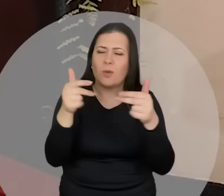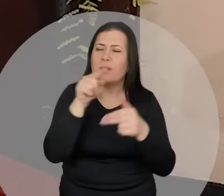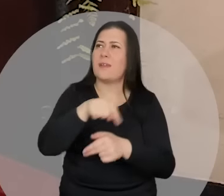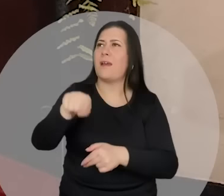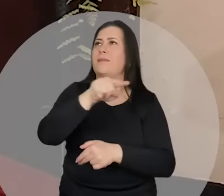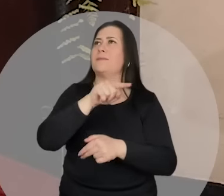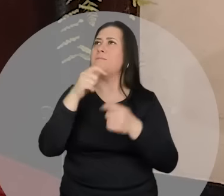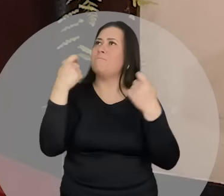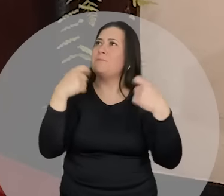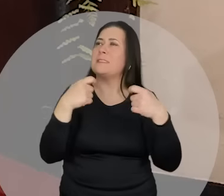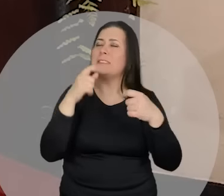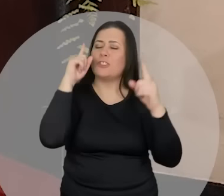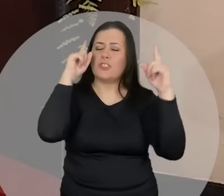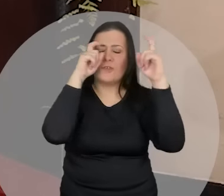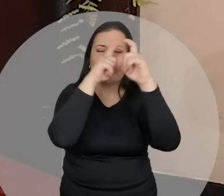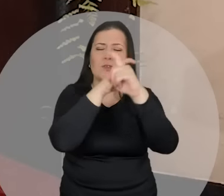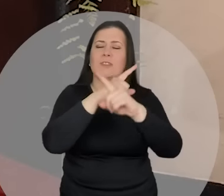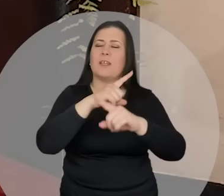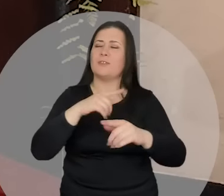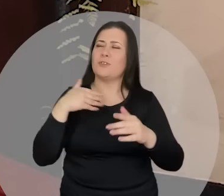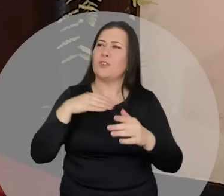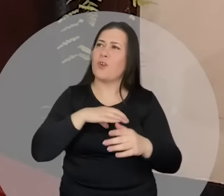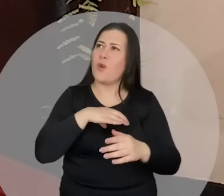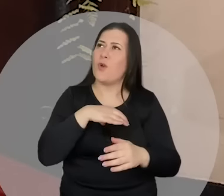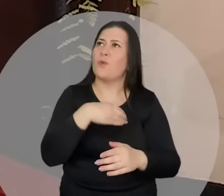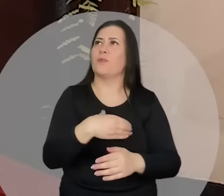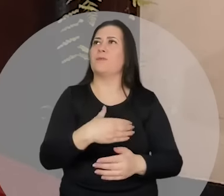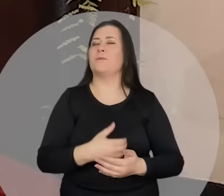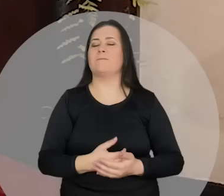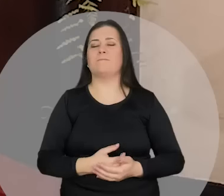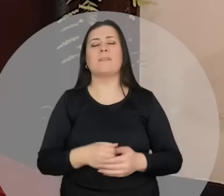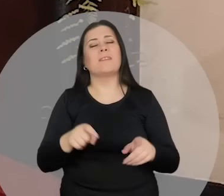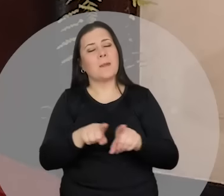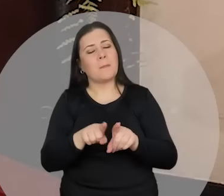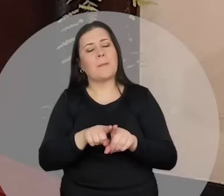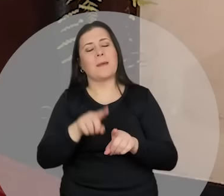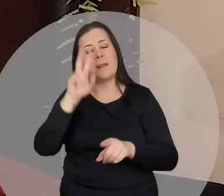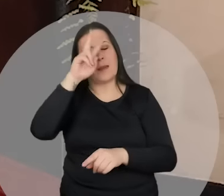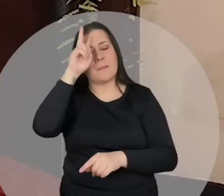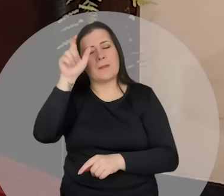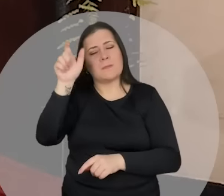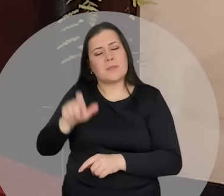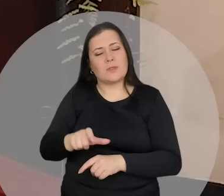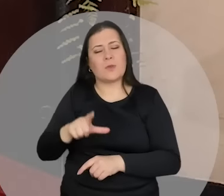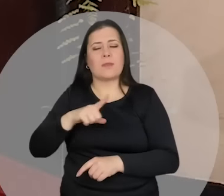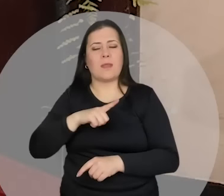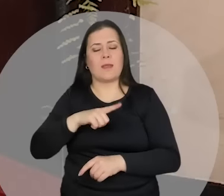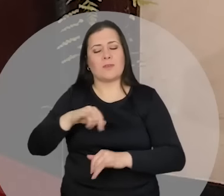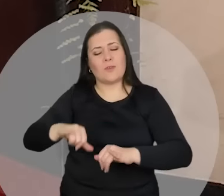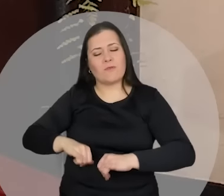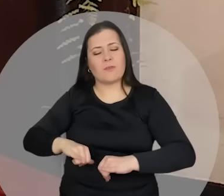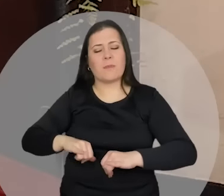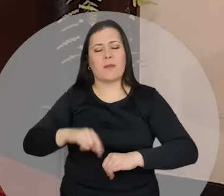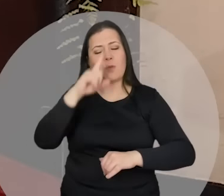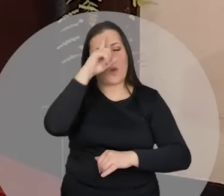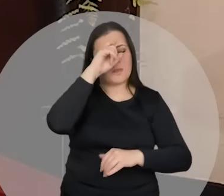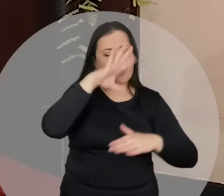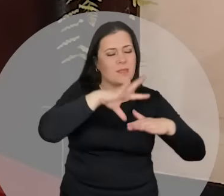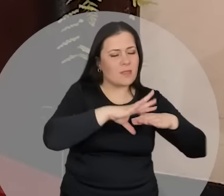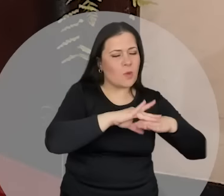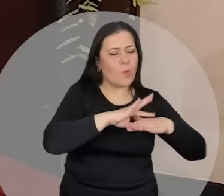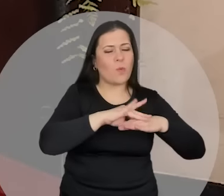e dificuldades. Lembramos também das pessoas adoentadas,